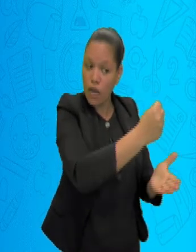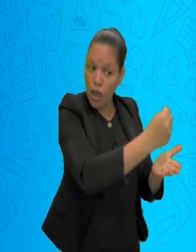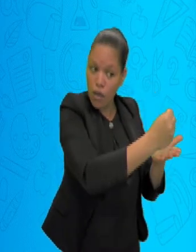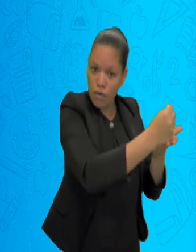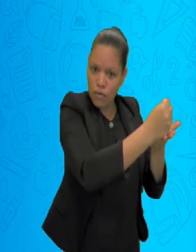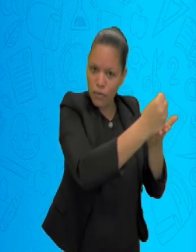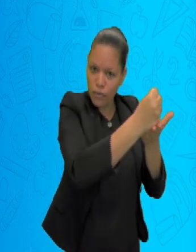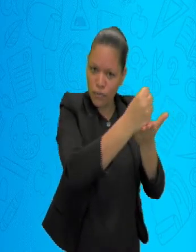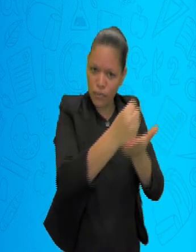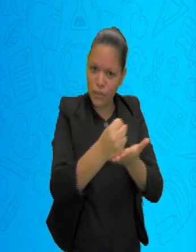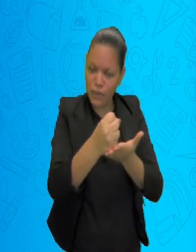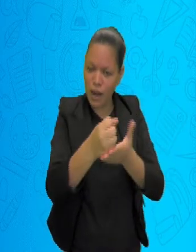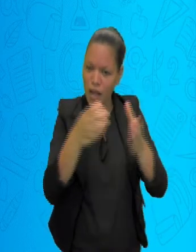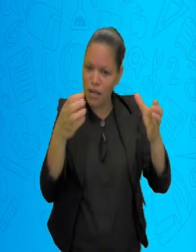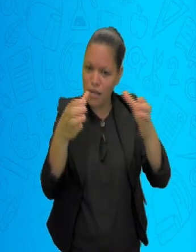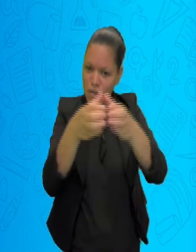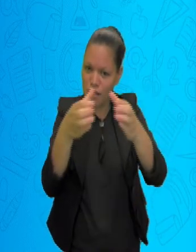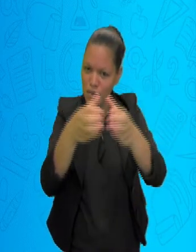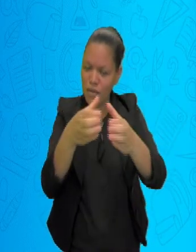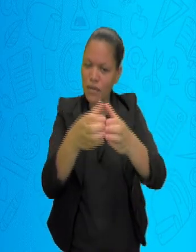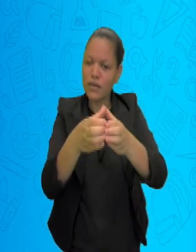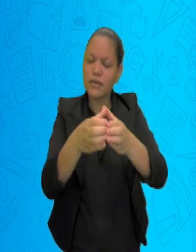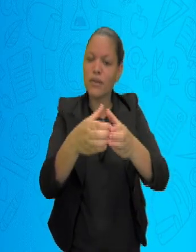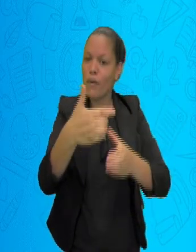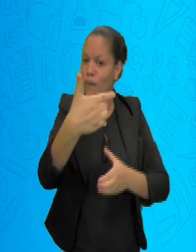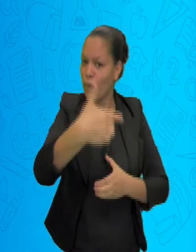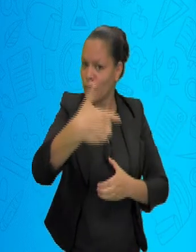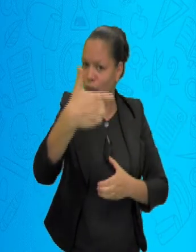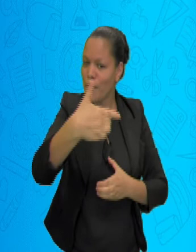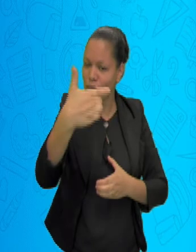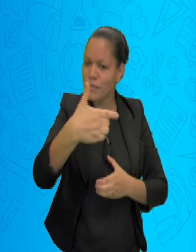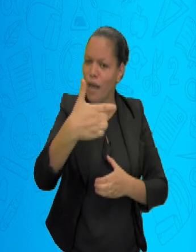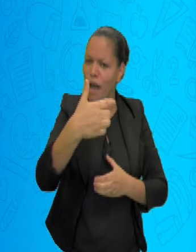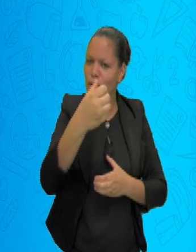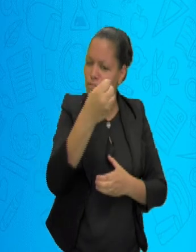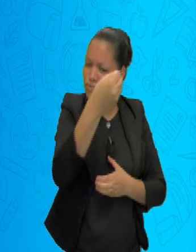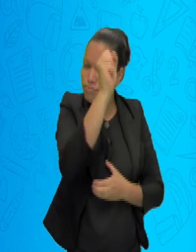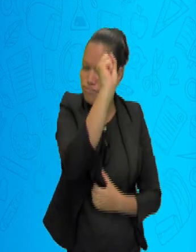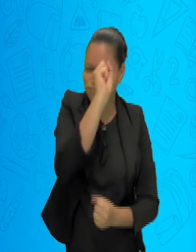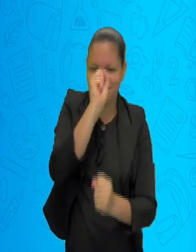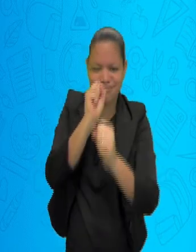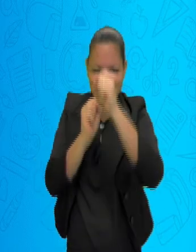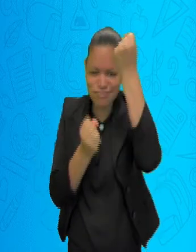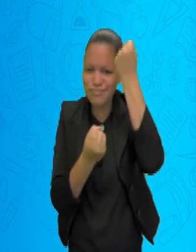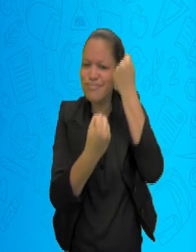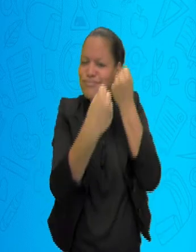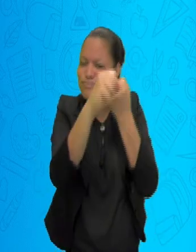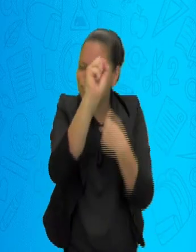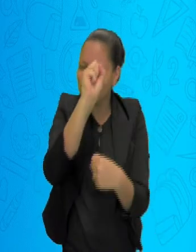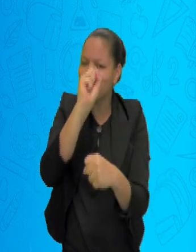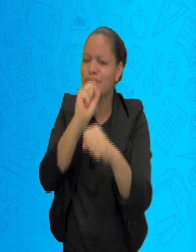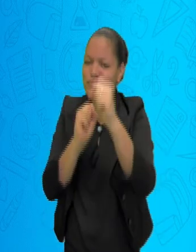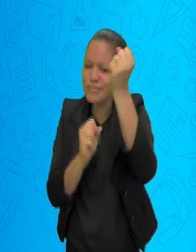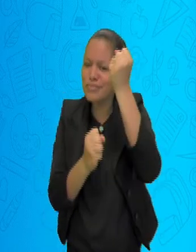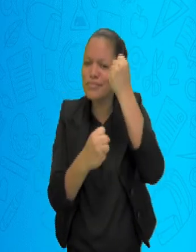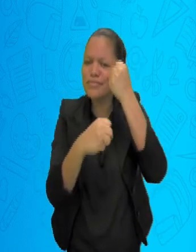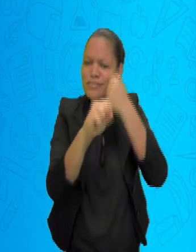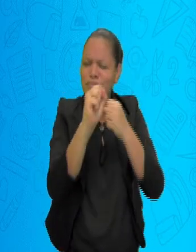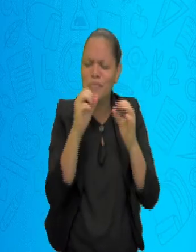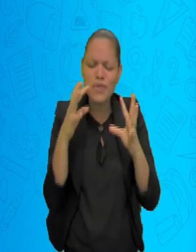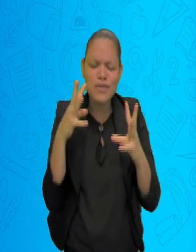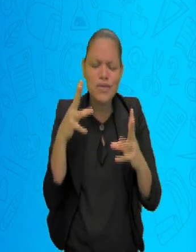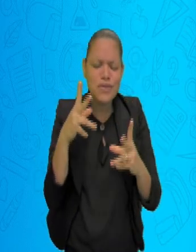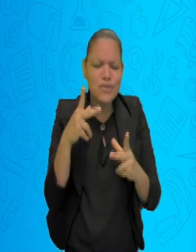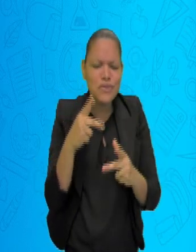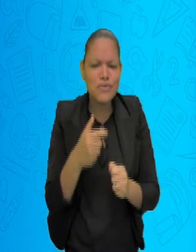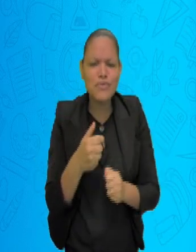setor secundário, ele vai para o setor o quê? Das indústrias, que vai fazer todo o processo de fermentação, que o